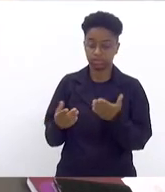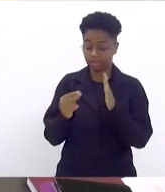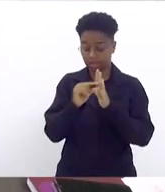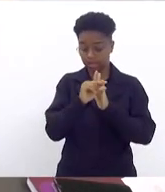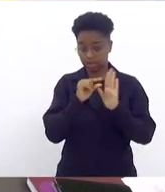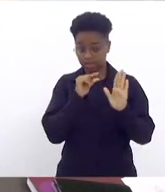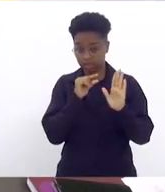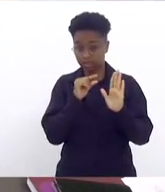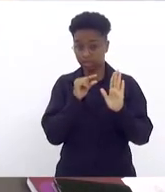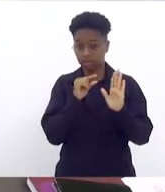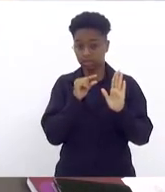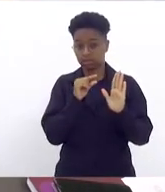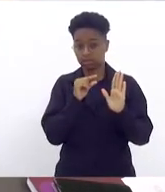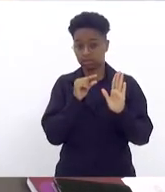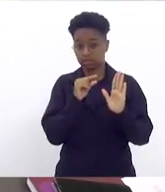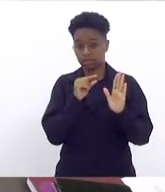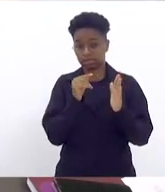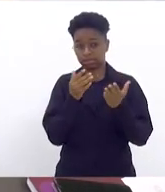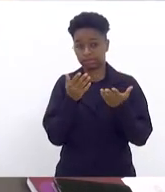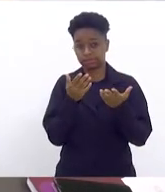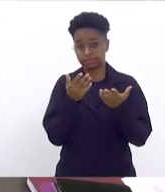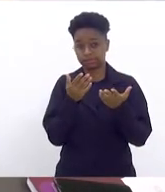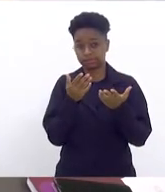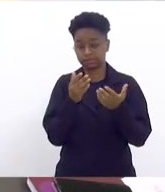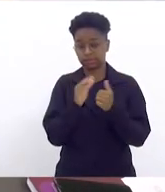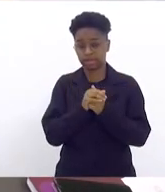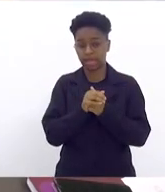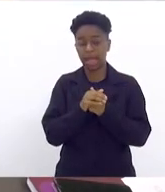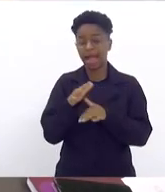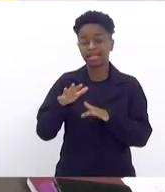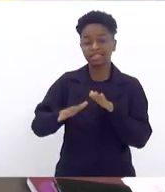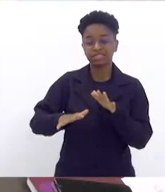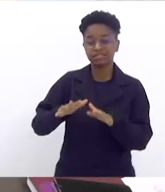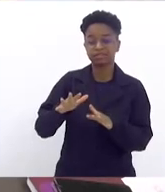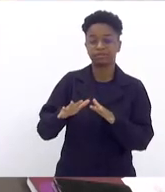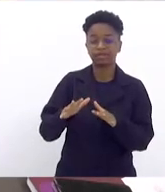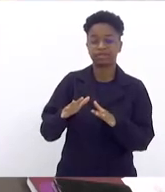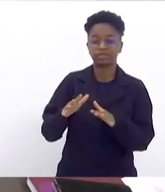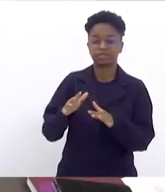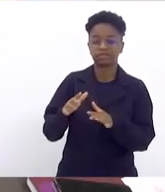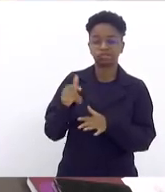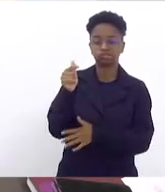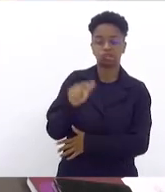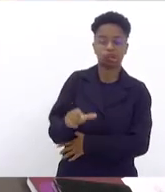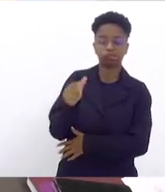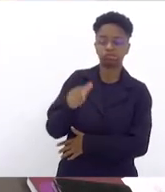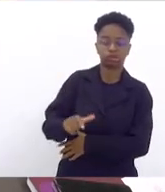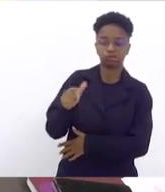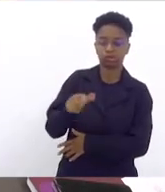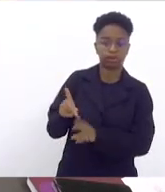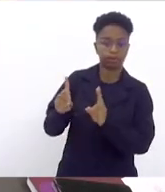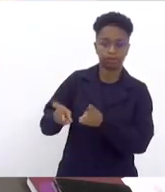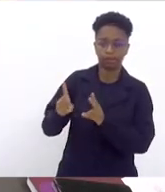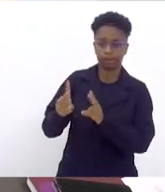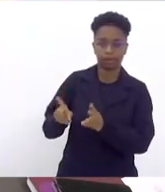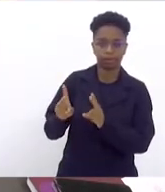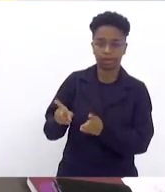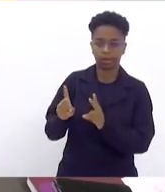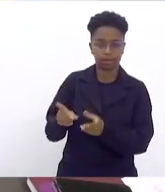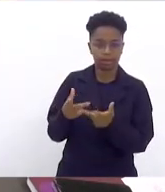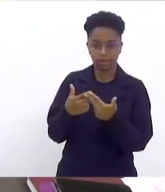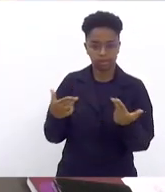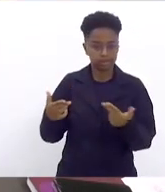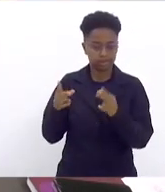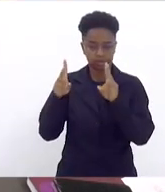de, muitas vezes, até como se fala no popular, chover no molhado, você muito enfático sobre o